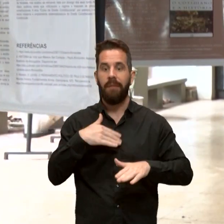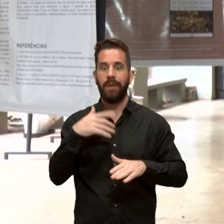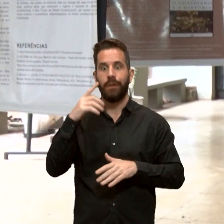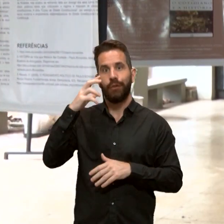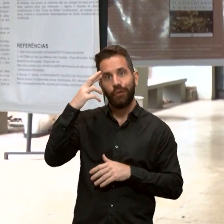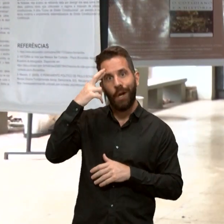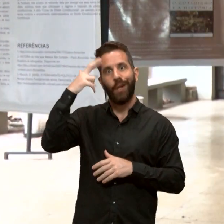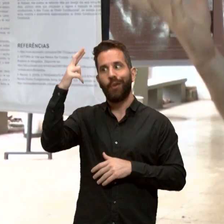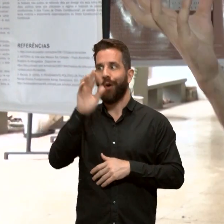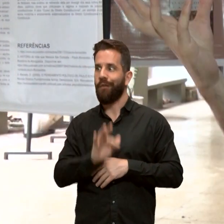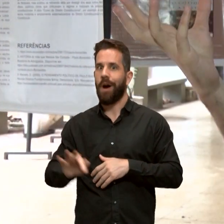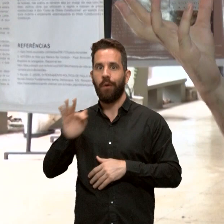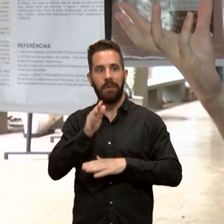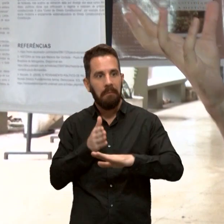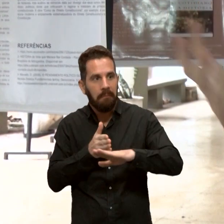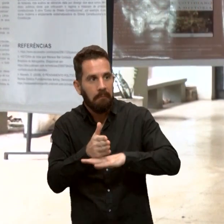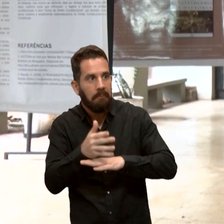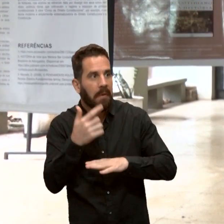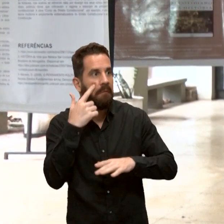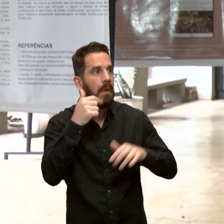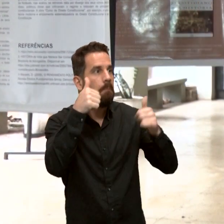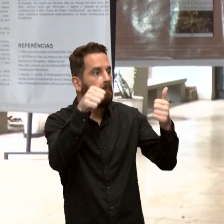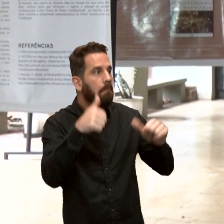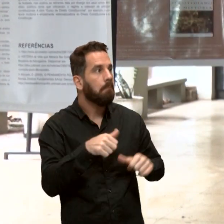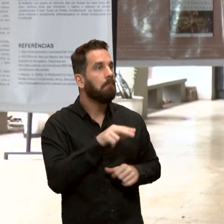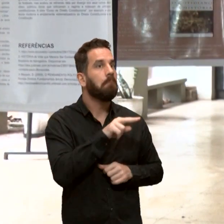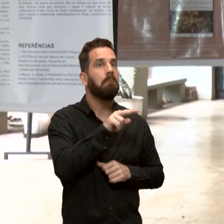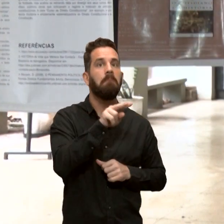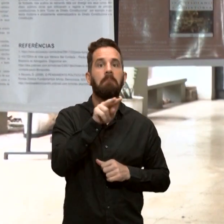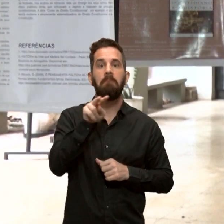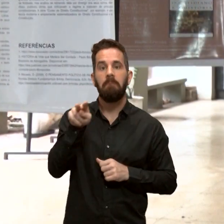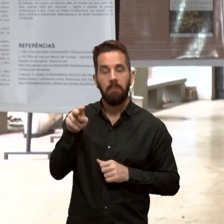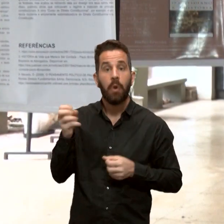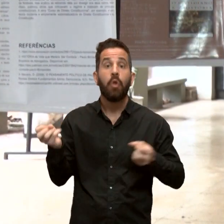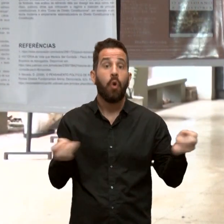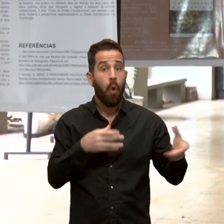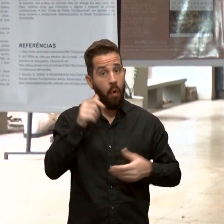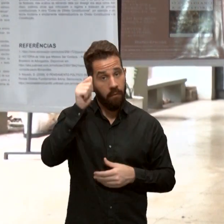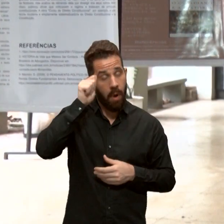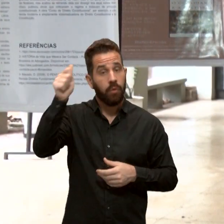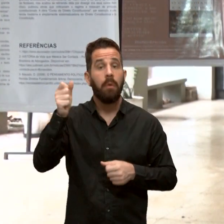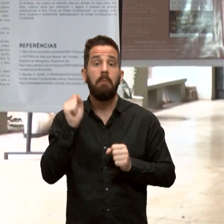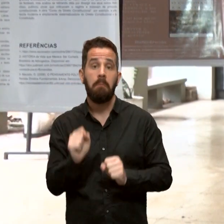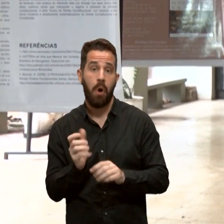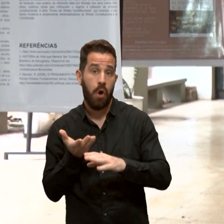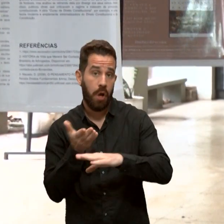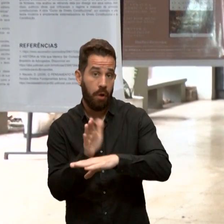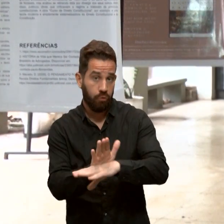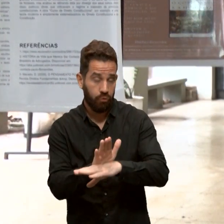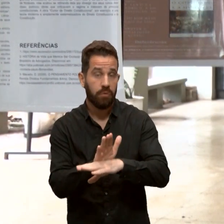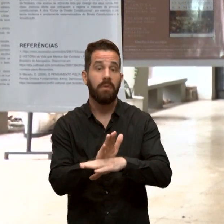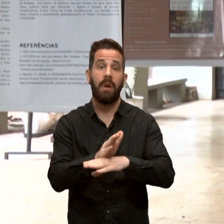ver e ver de uma forma diferente, enxergar novos autores que podem agregar na política e no direito, e tanto a população em geral,